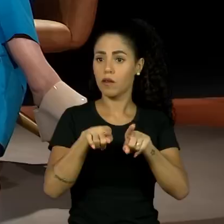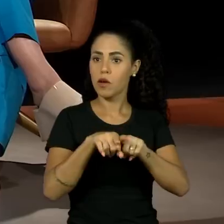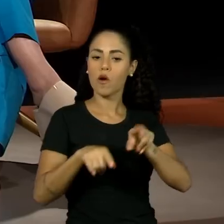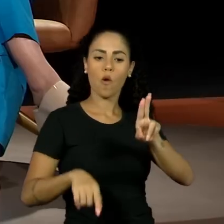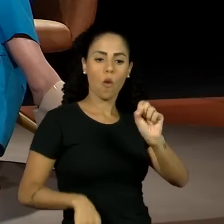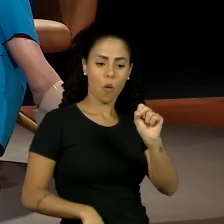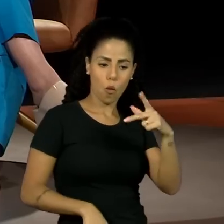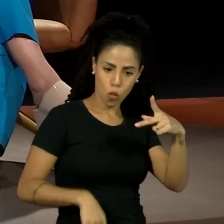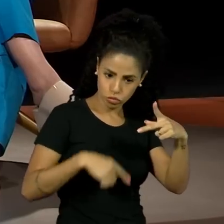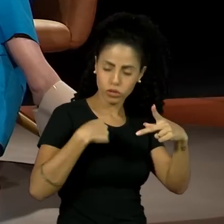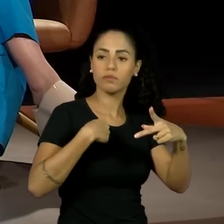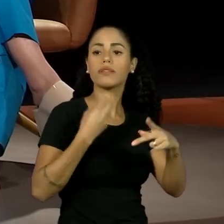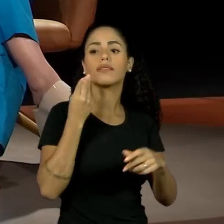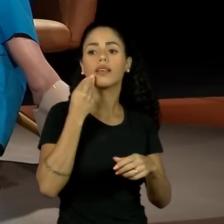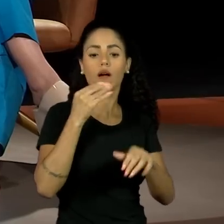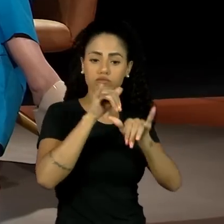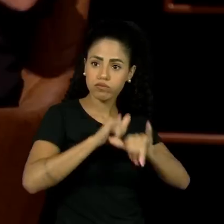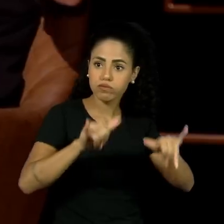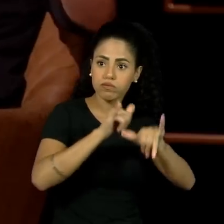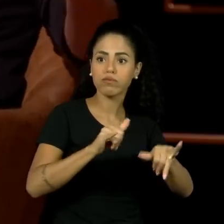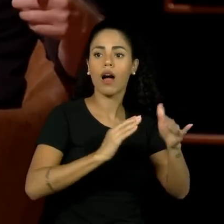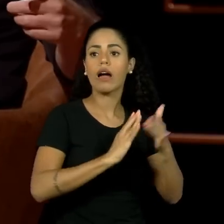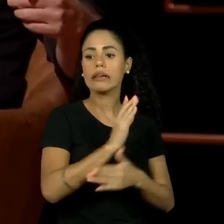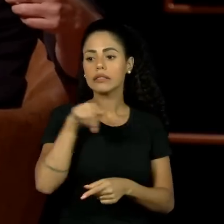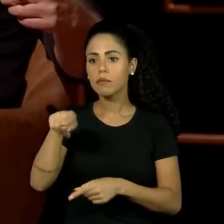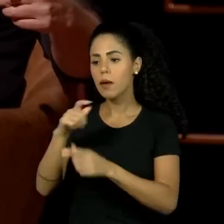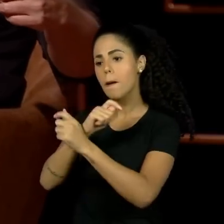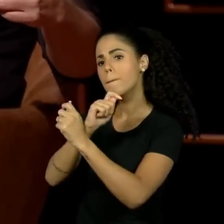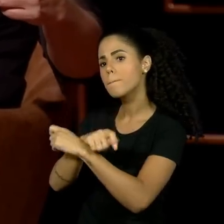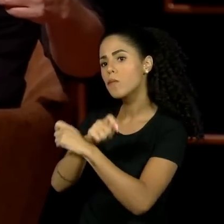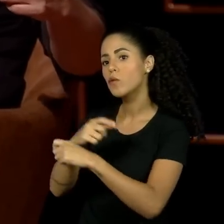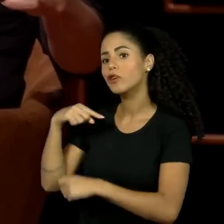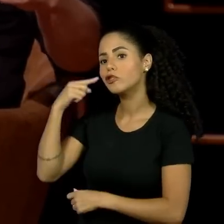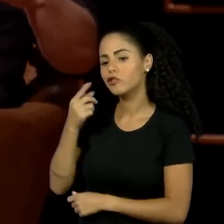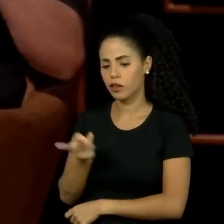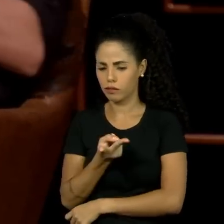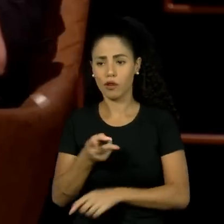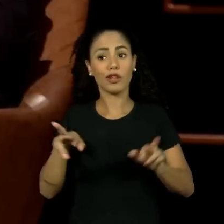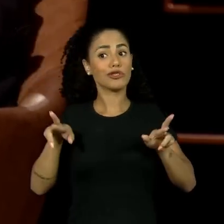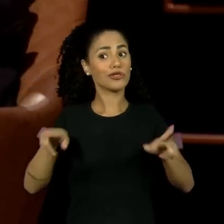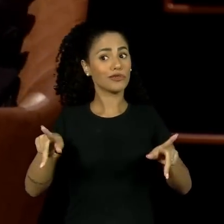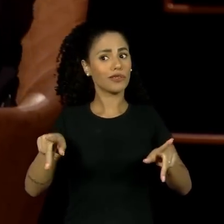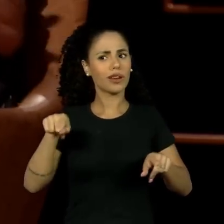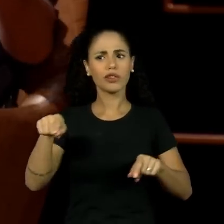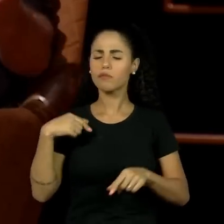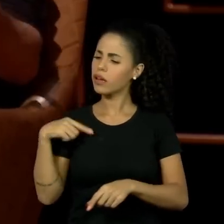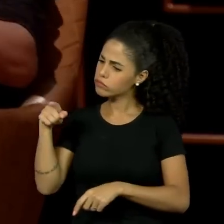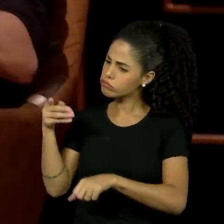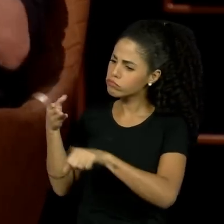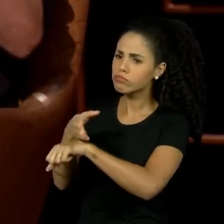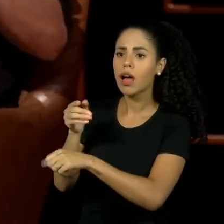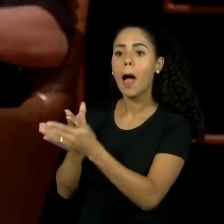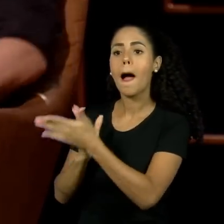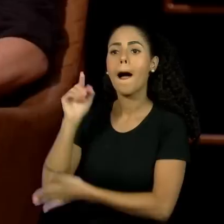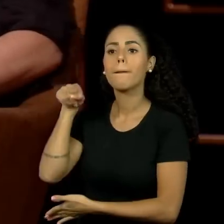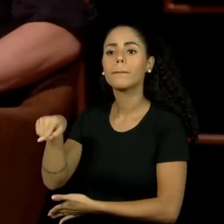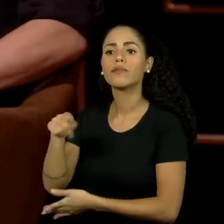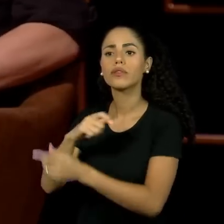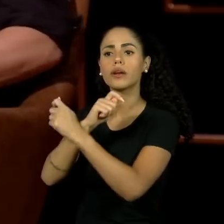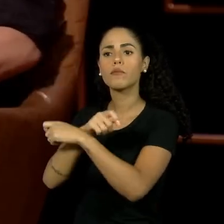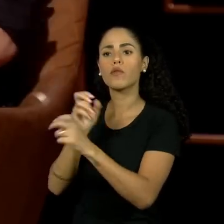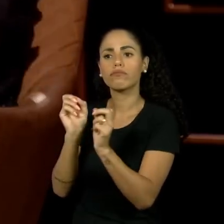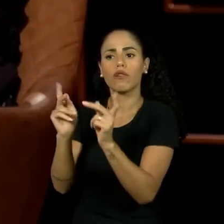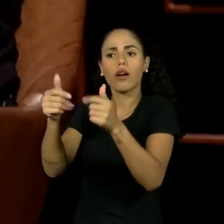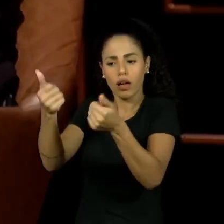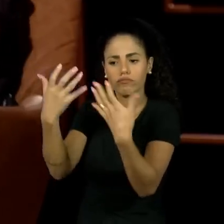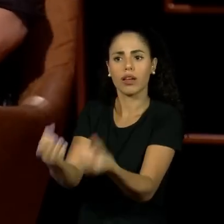para publicidade e propaganda e prestei na PUC Direito. E entrei na PUC. Ok, vamos embora, vamos